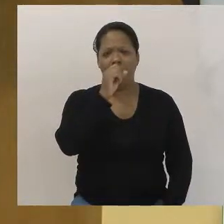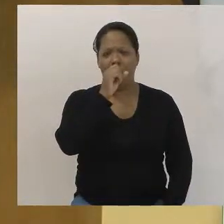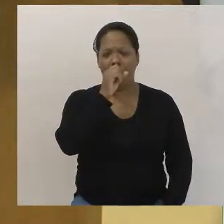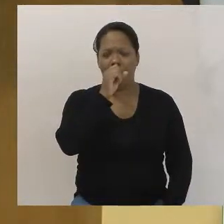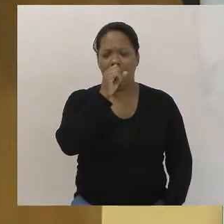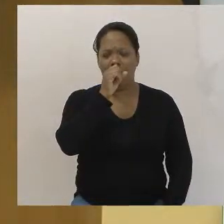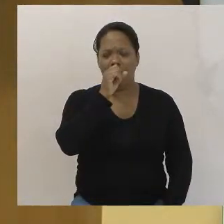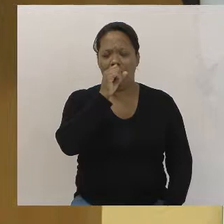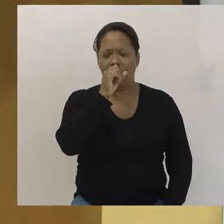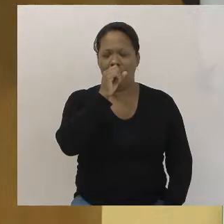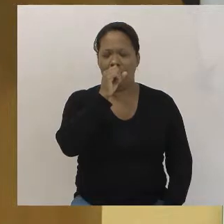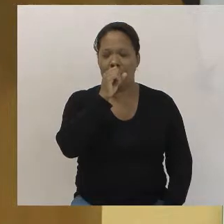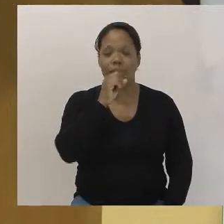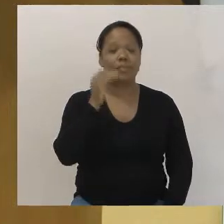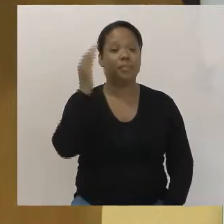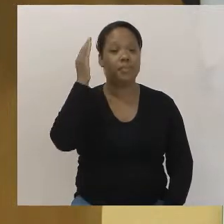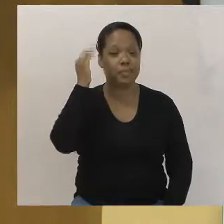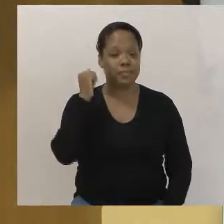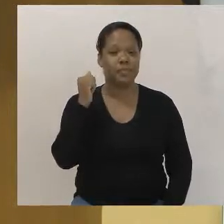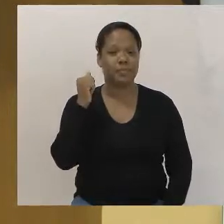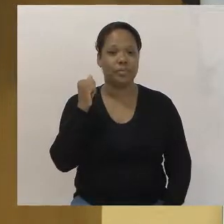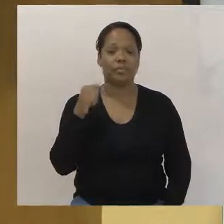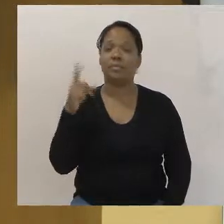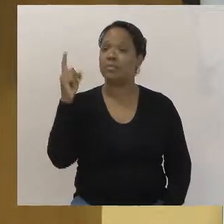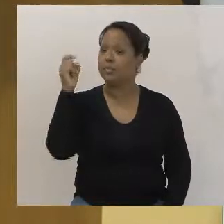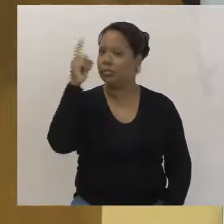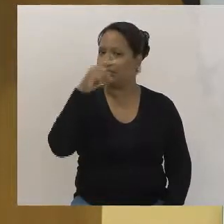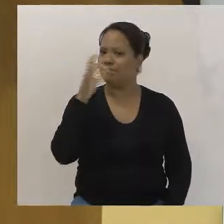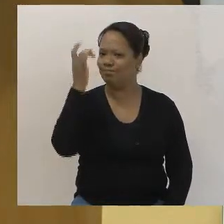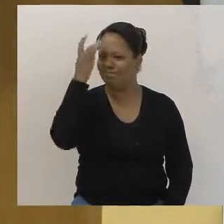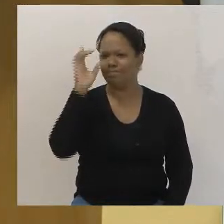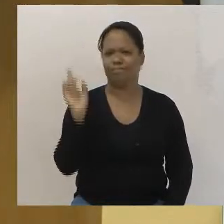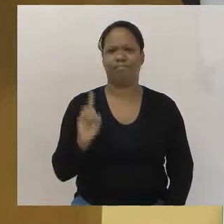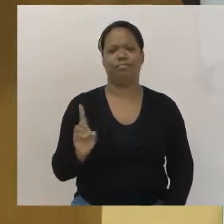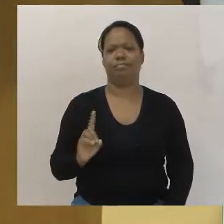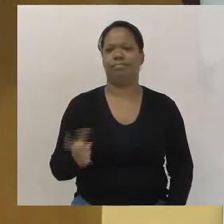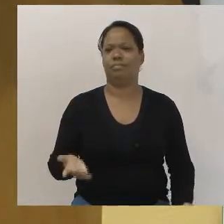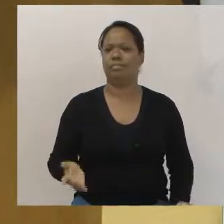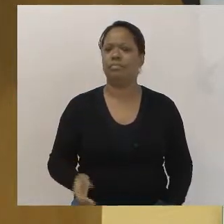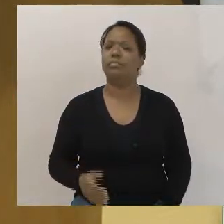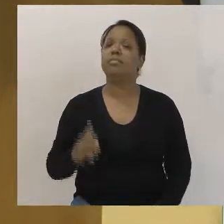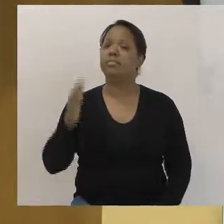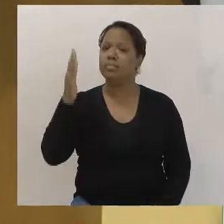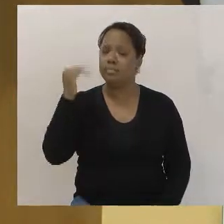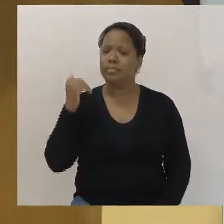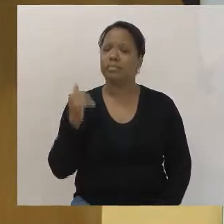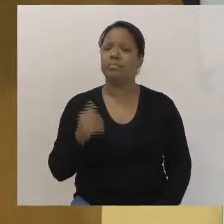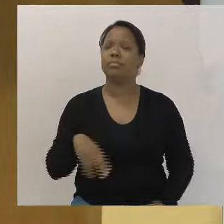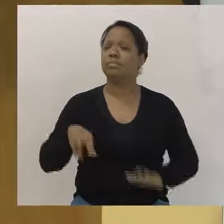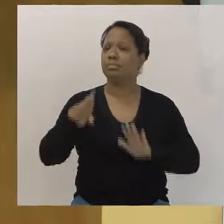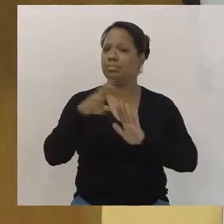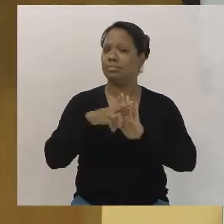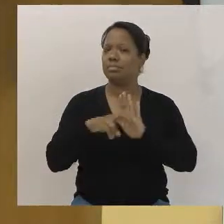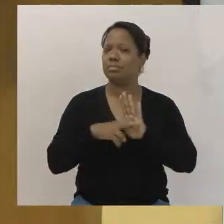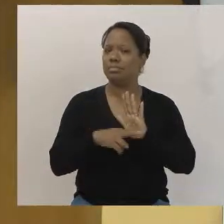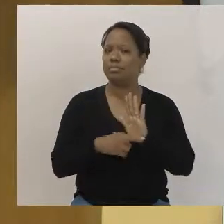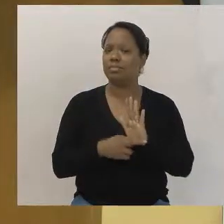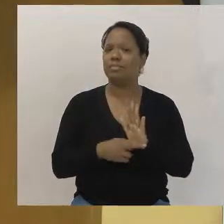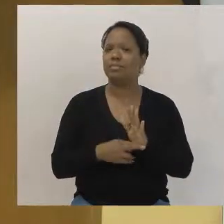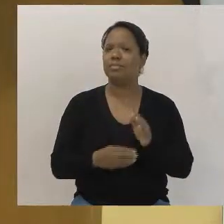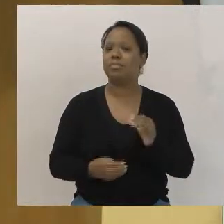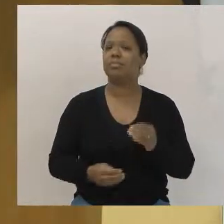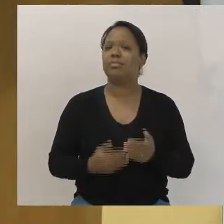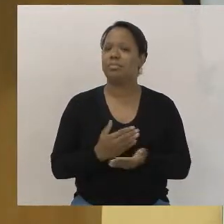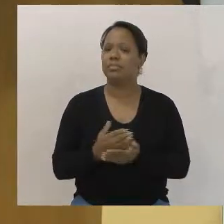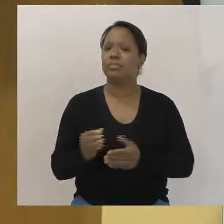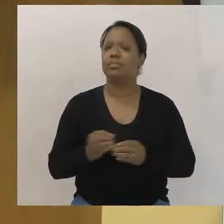sabemos da burocracia que se enfrenta para fazer obras sabemos também do desgaste que é você